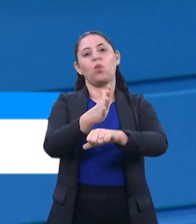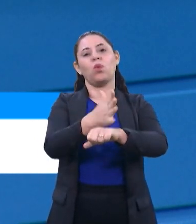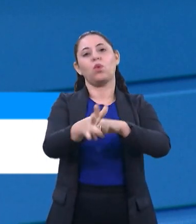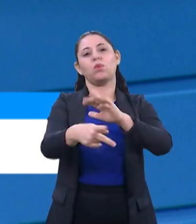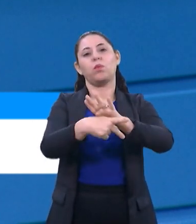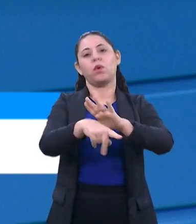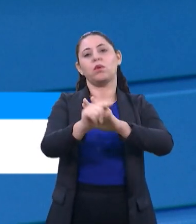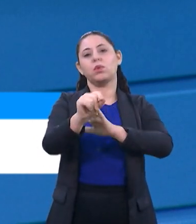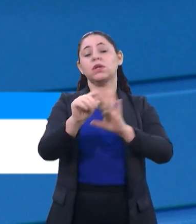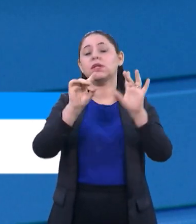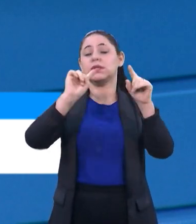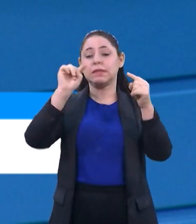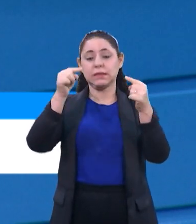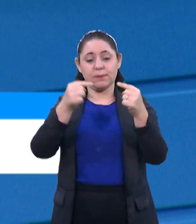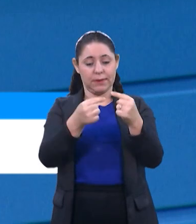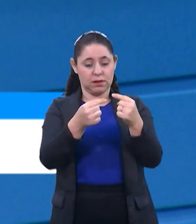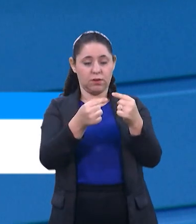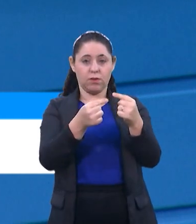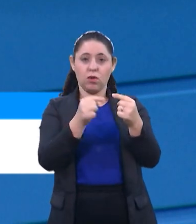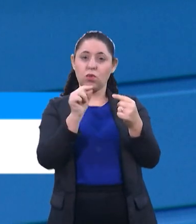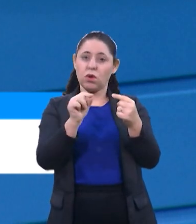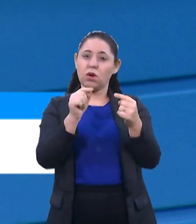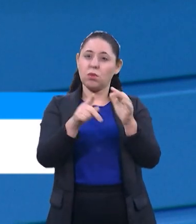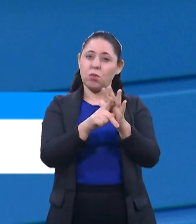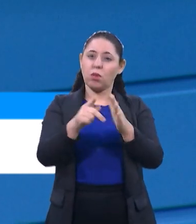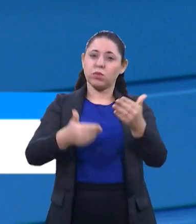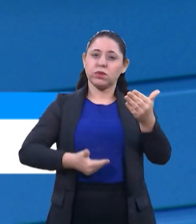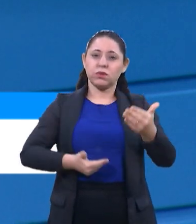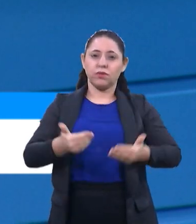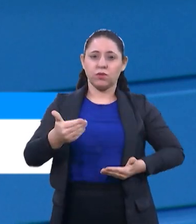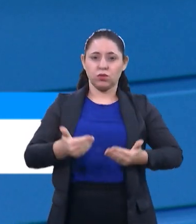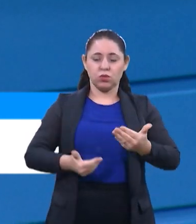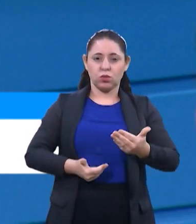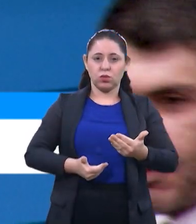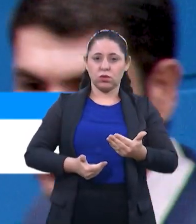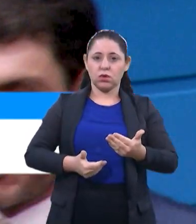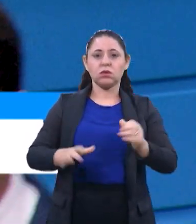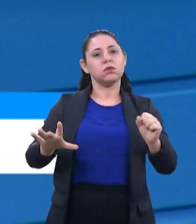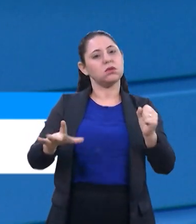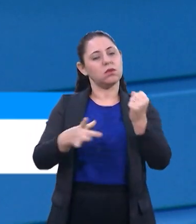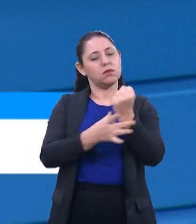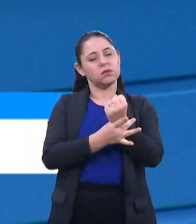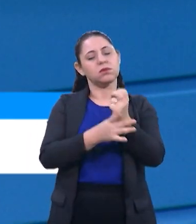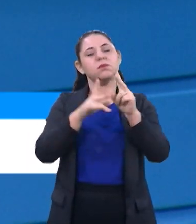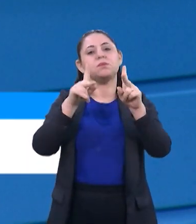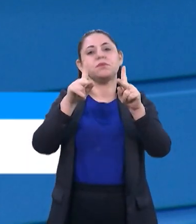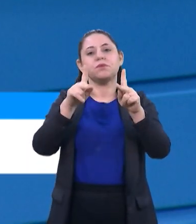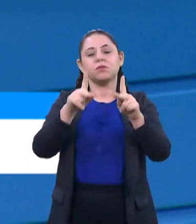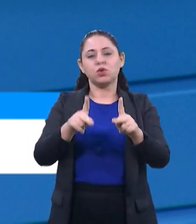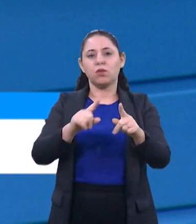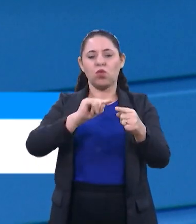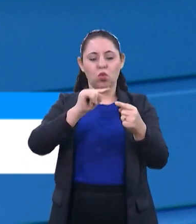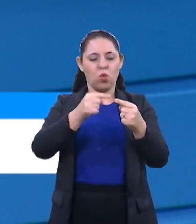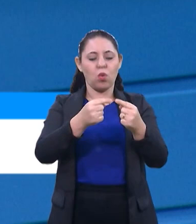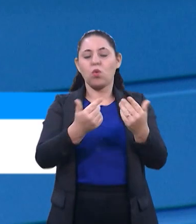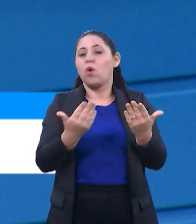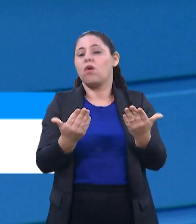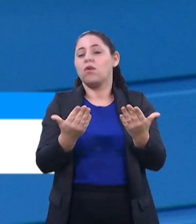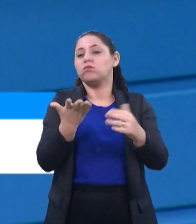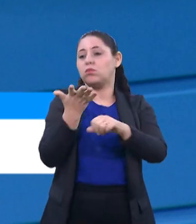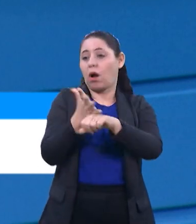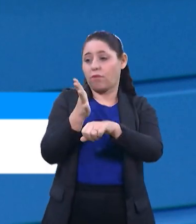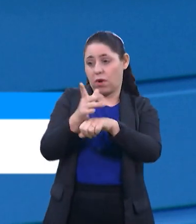implementadas capacitações específicas voltadas para os servidores da segurança pública,